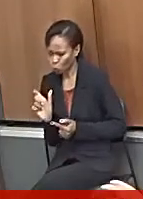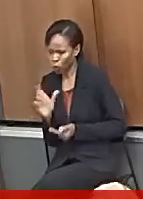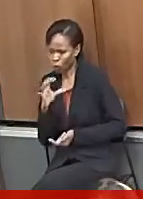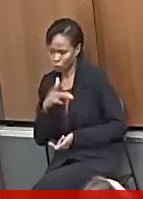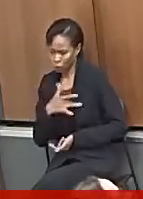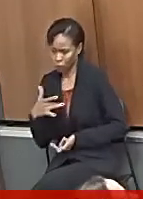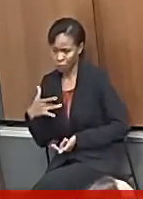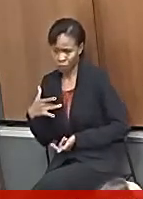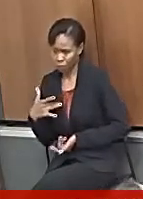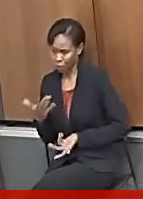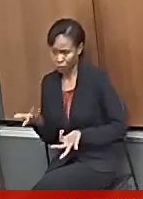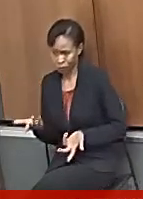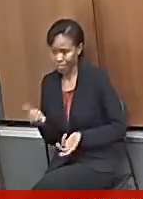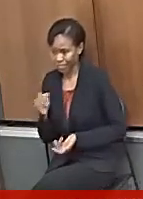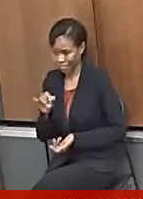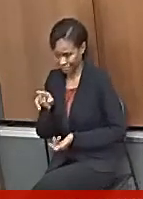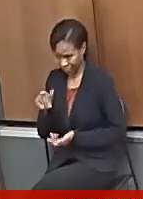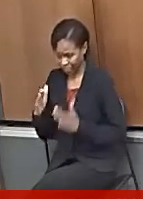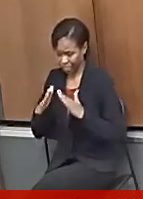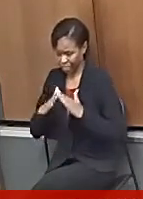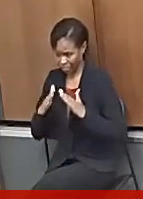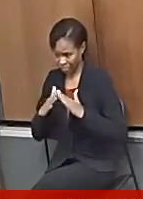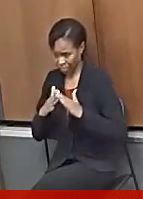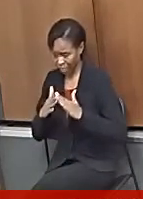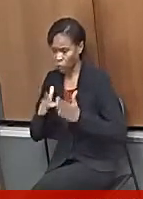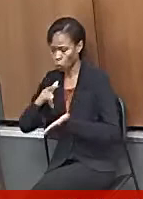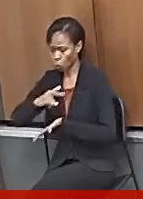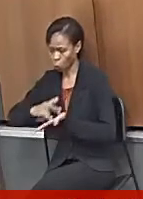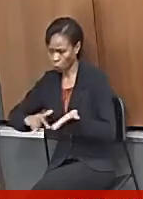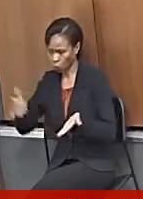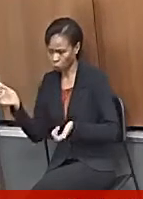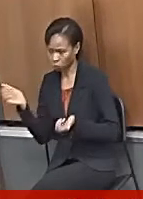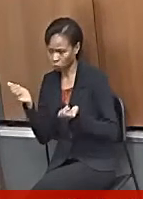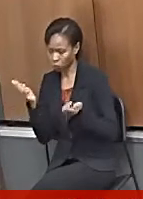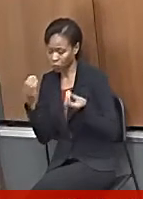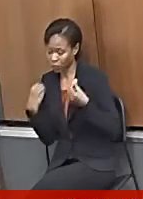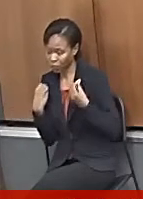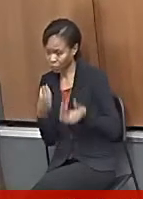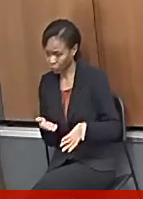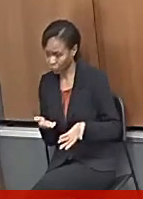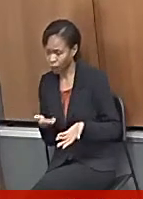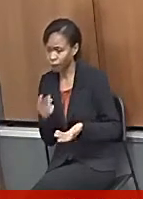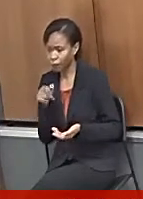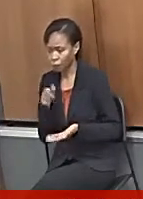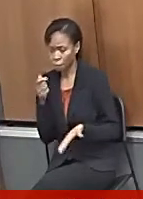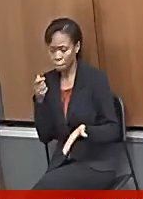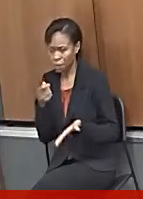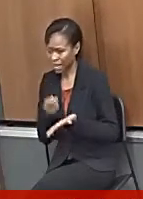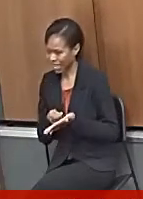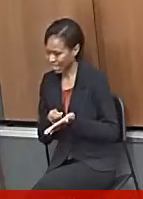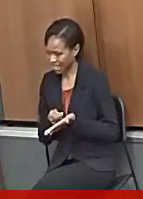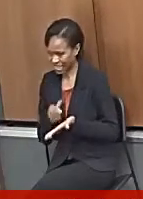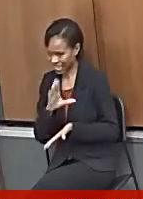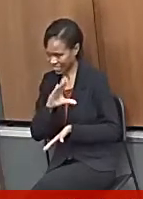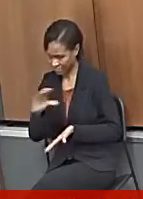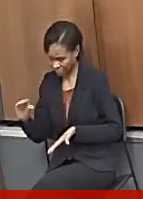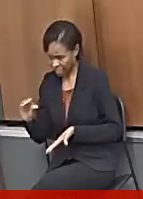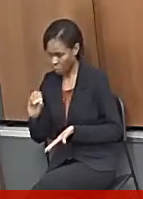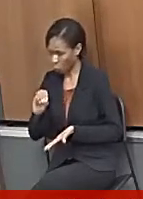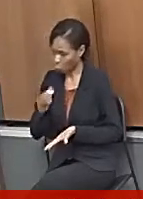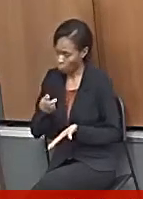um boleto na sua casa de qualquer plano de saúde e deixar de pagar aí a responsabilidade é